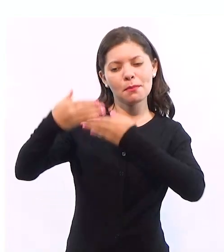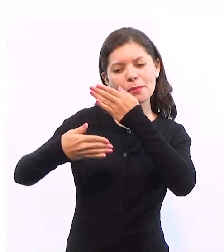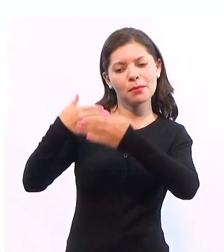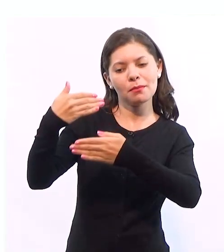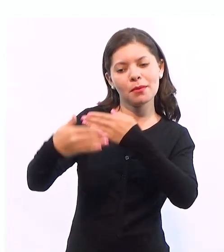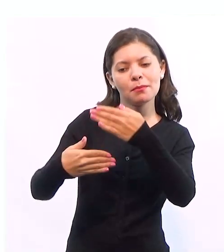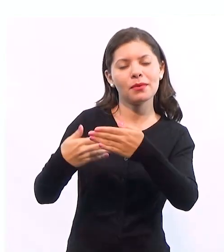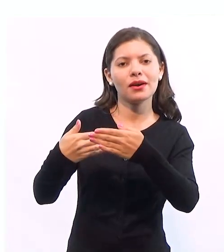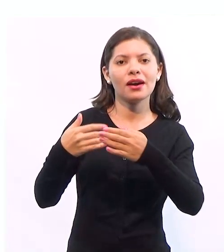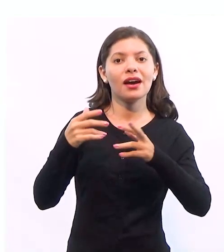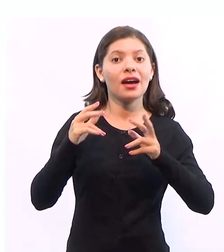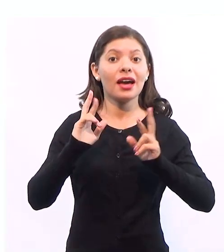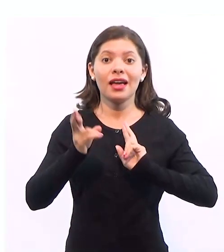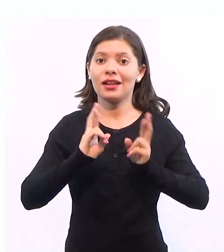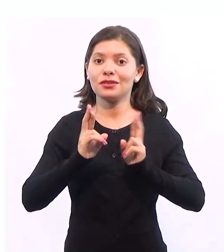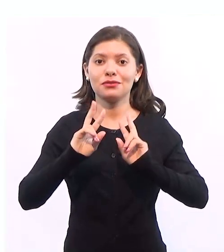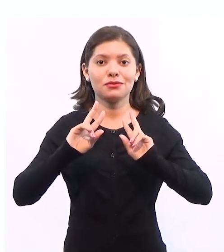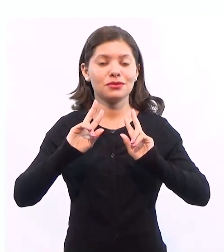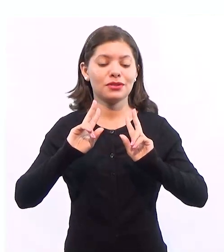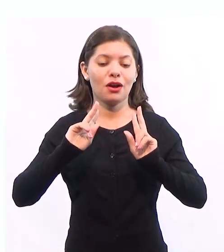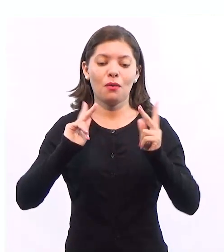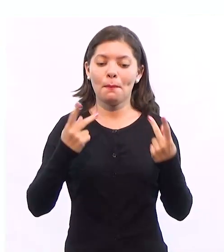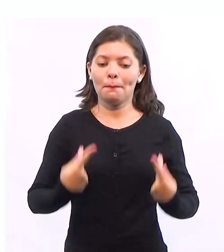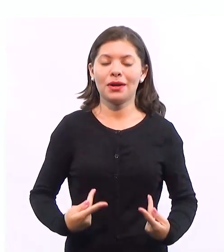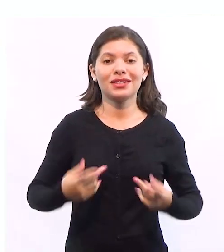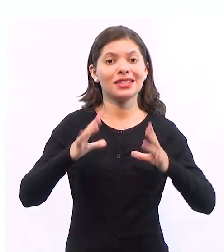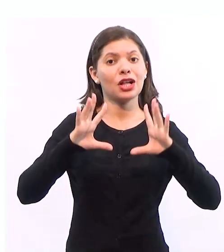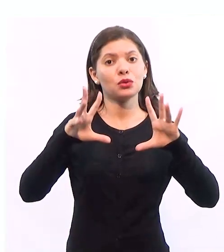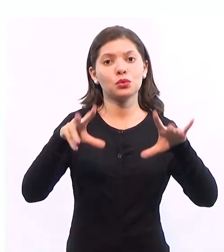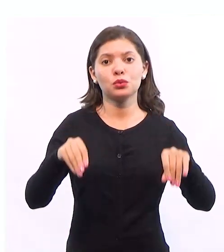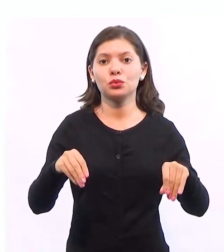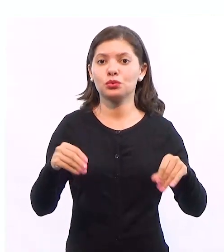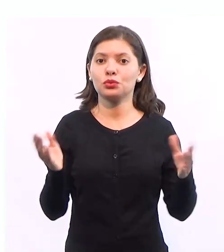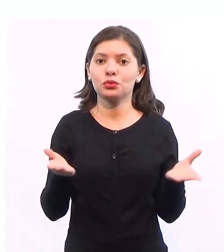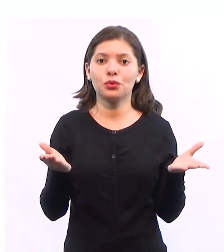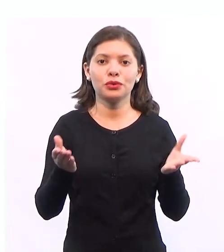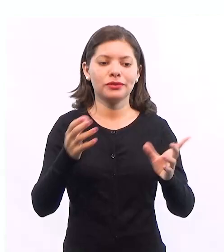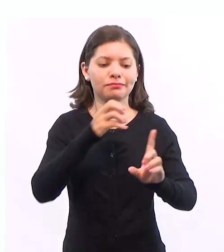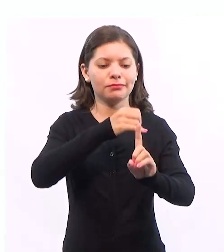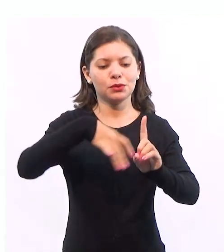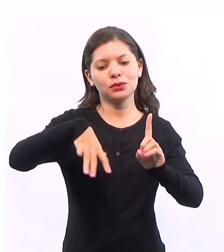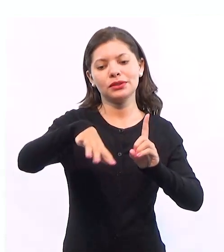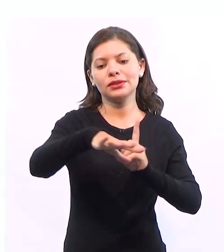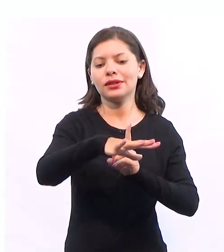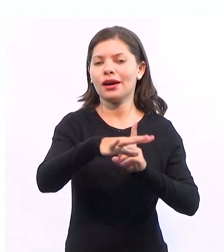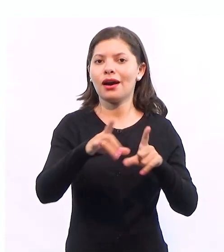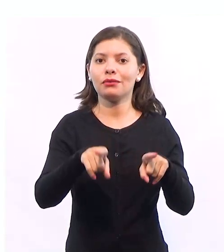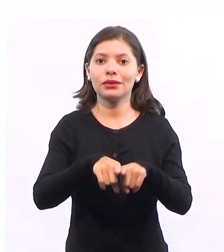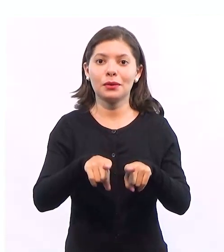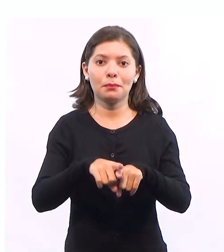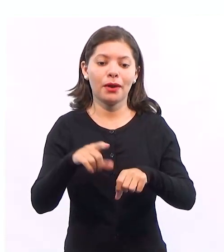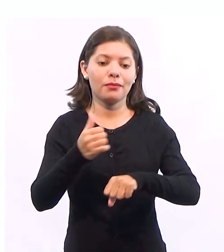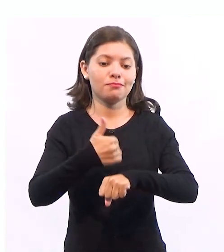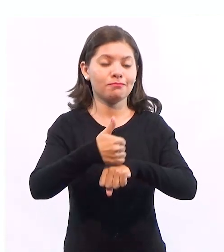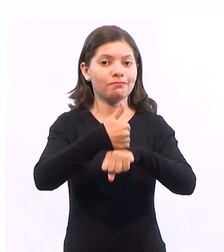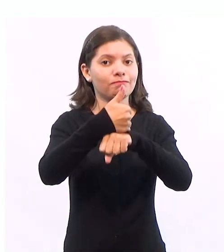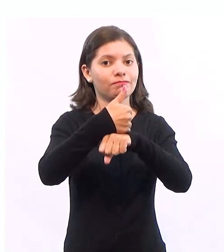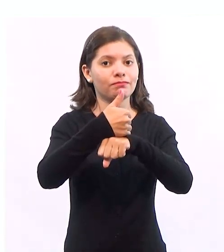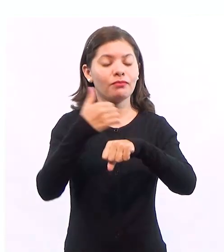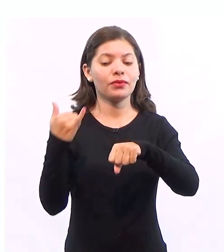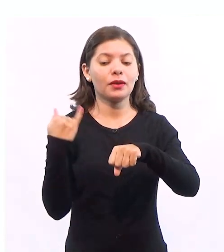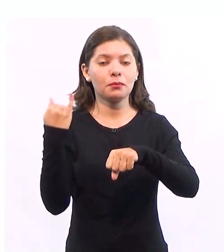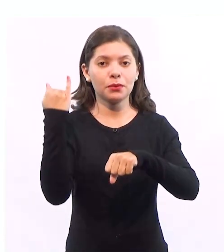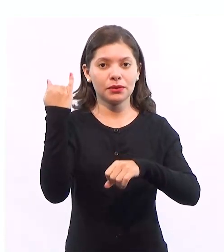processo. Gente, relações humanas é tudo hoje em dia, tá bom? Não só no meio social, mas como no meio profissional